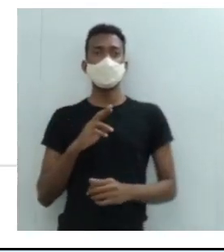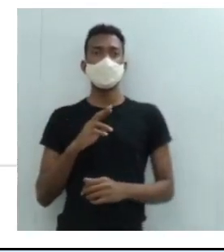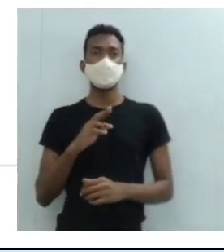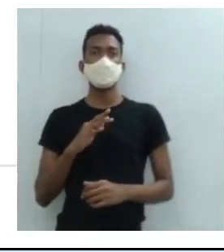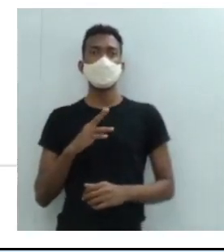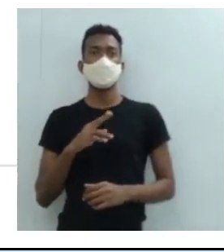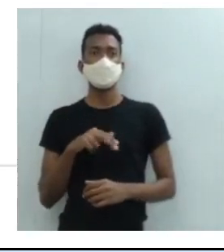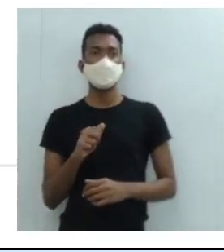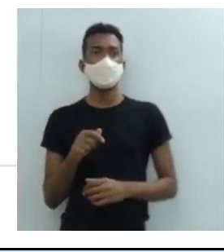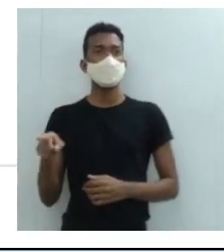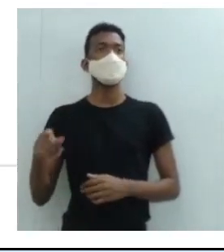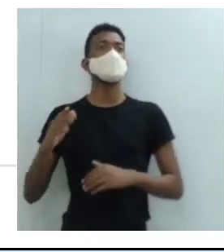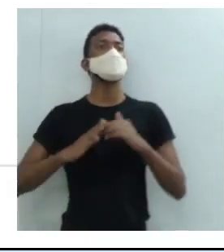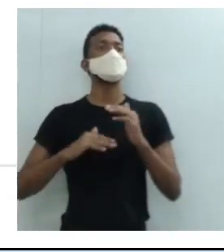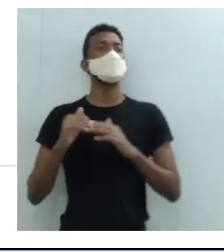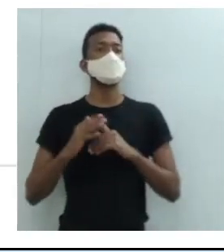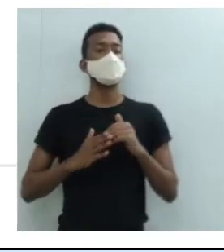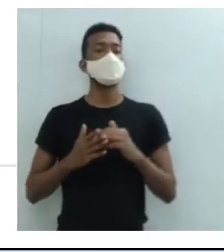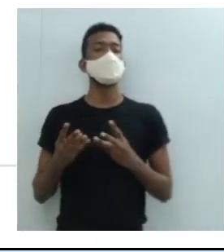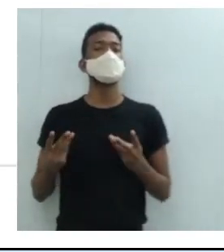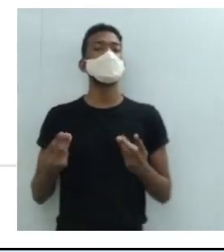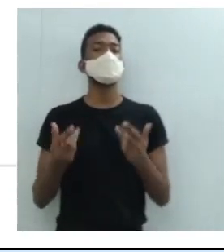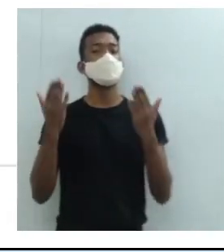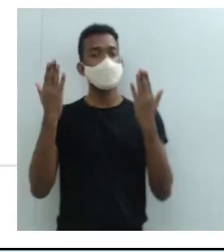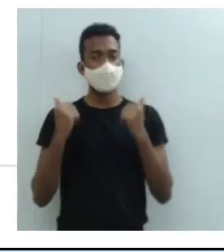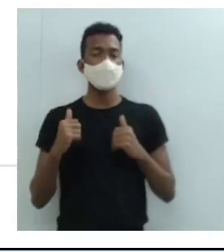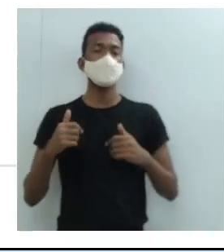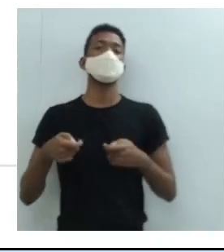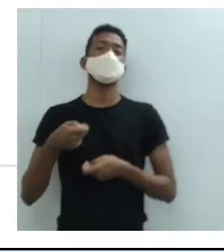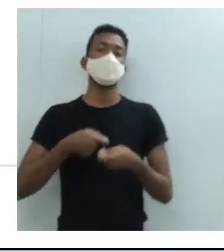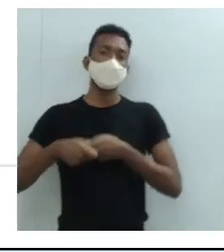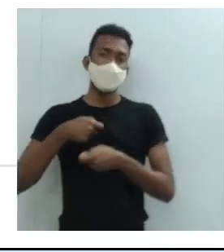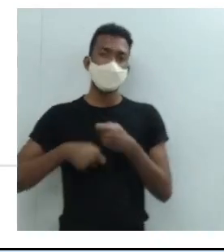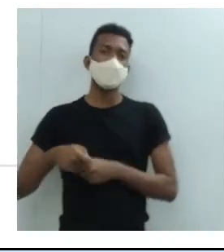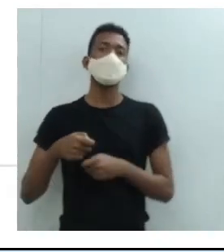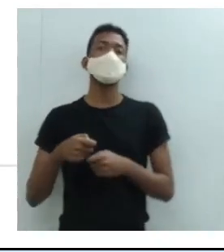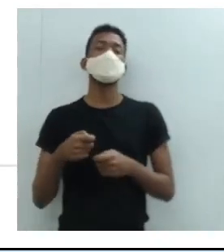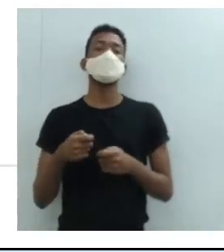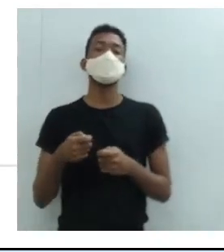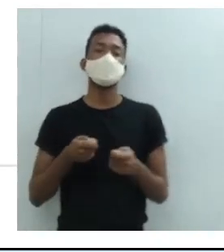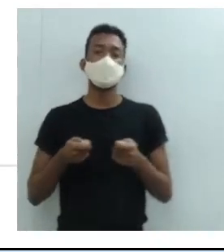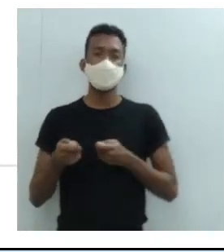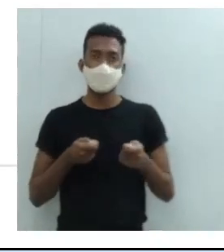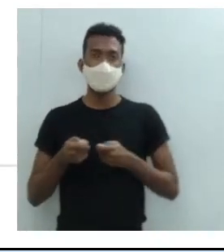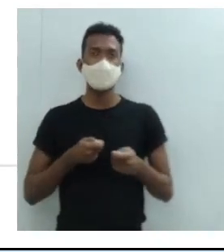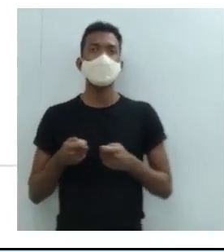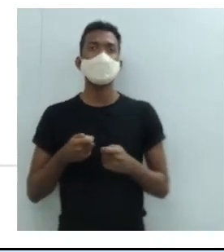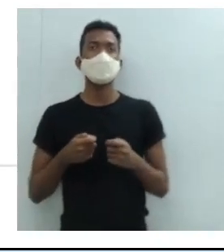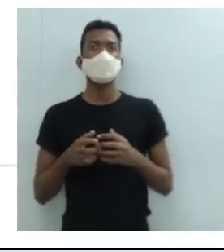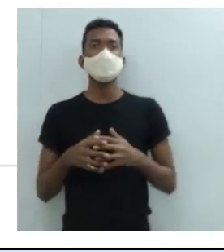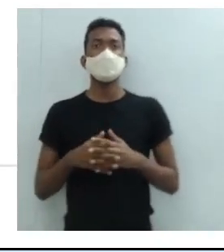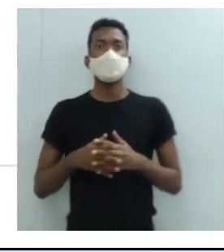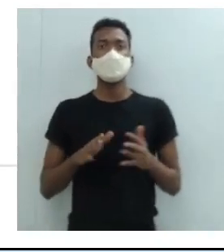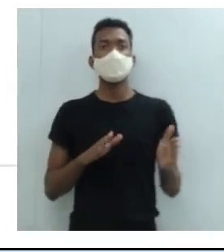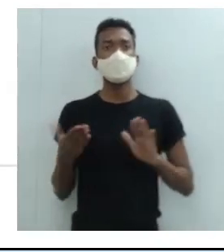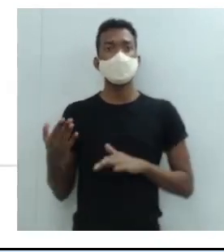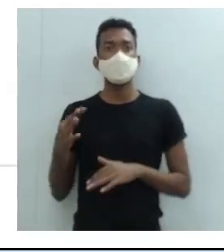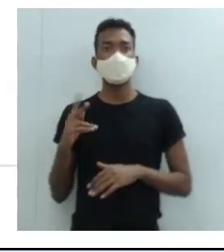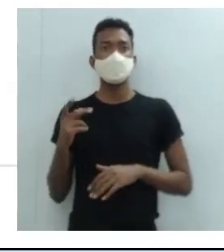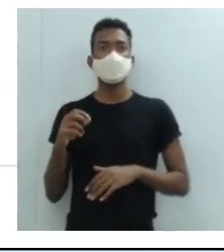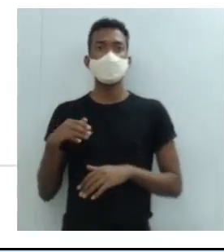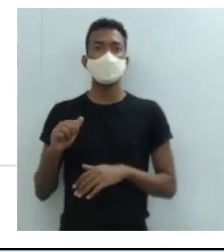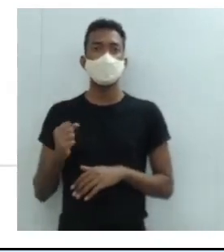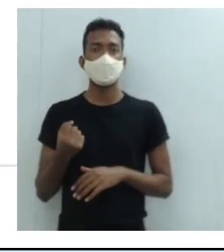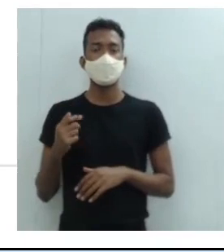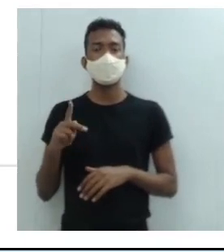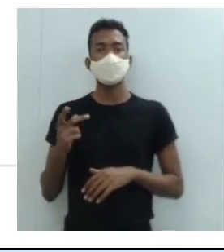saber o quê? Gerenciar, administrar, né, isso é o território. Já Thomas Hobbes disse o seguinte: o